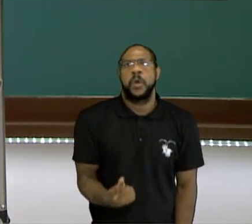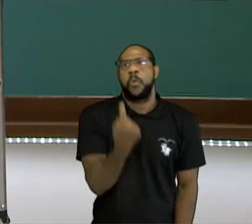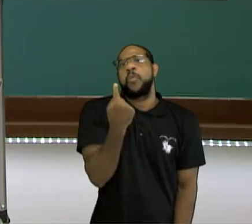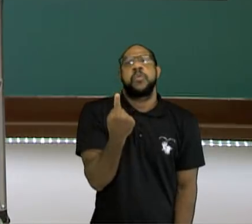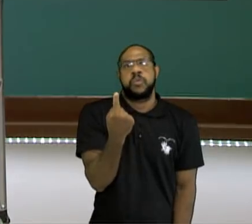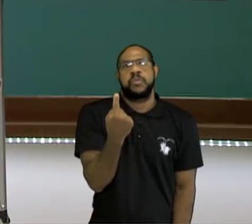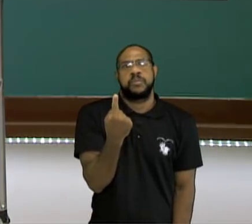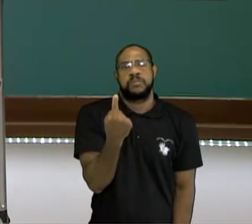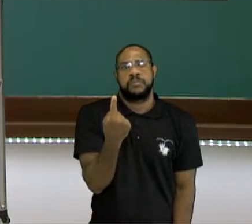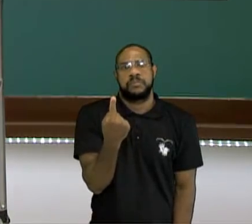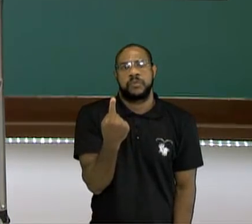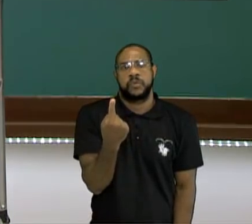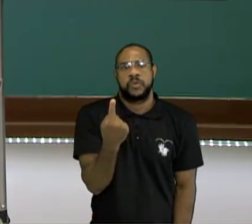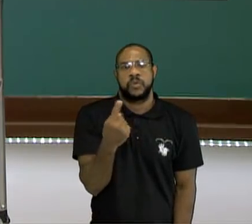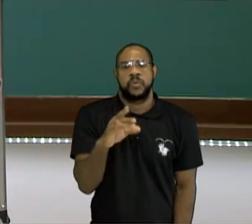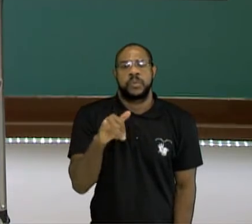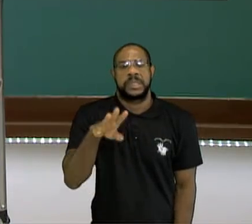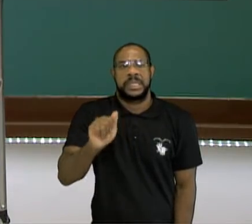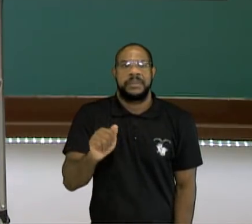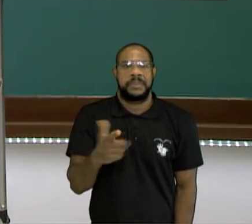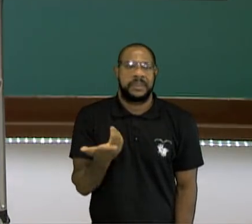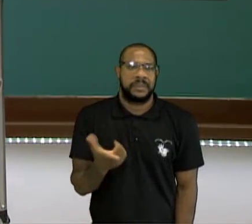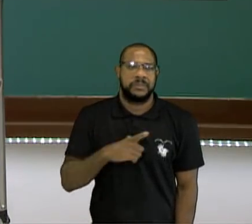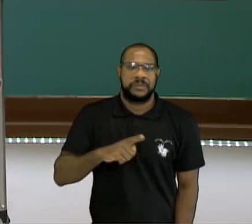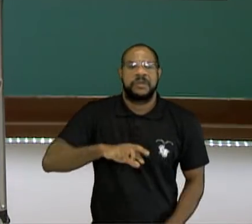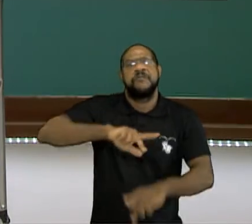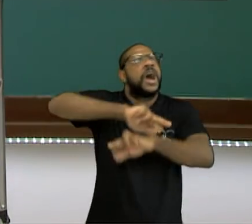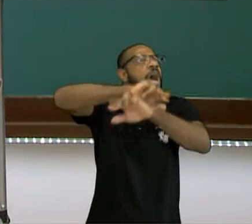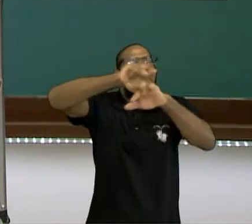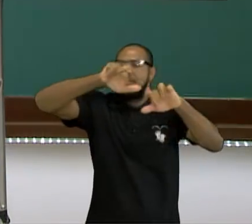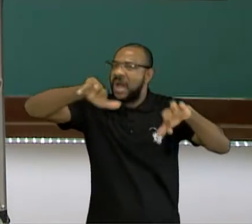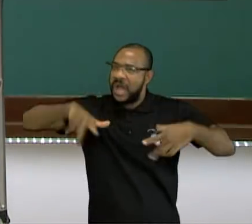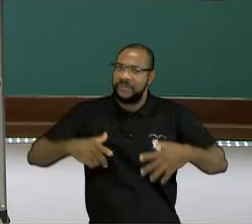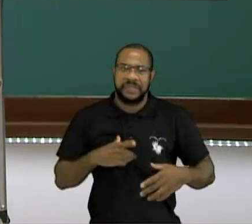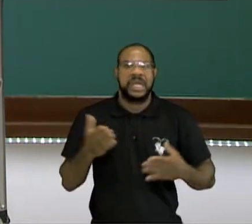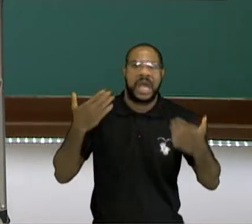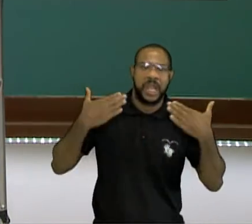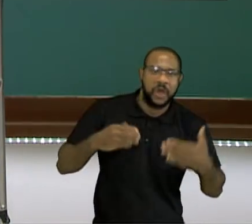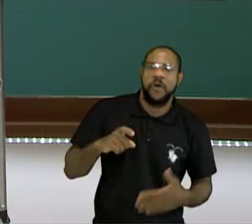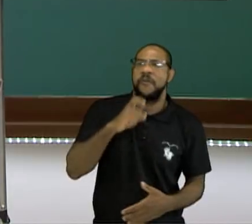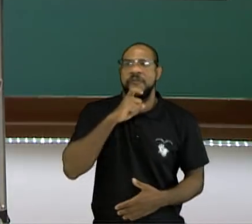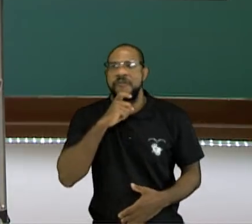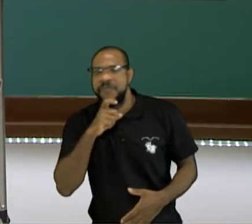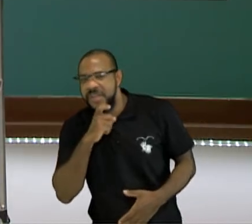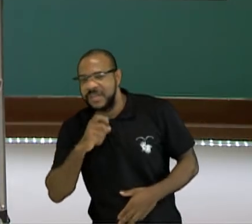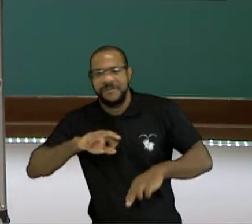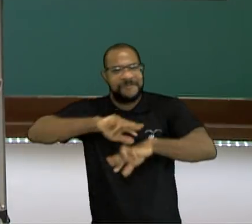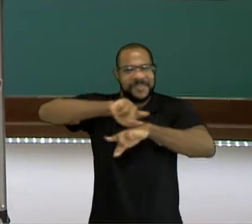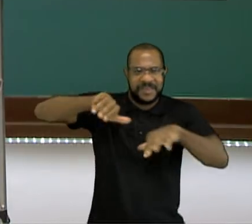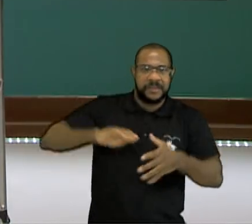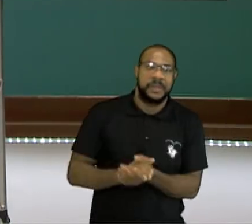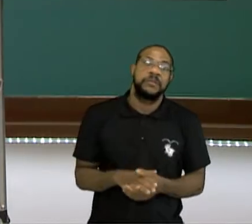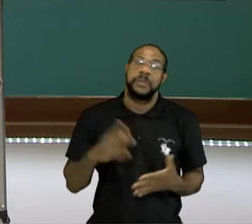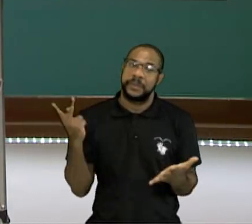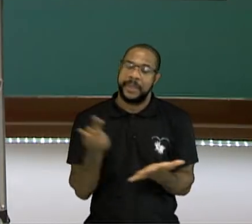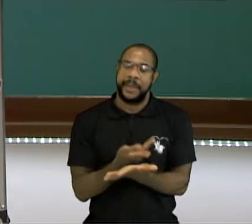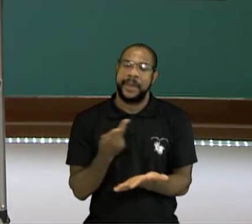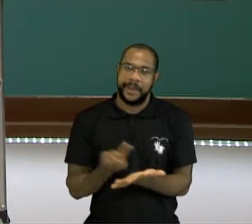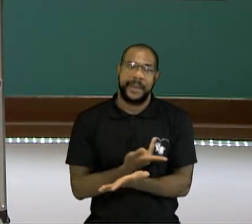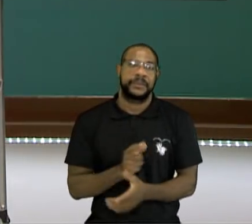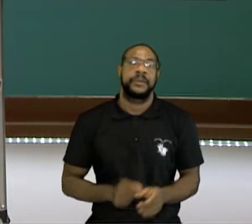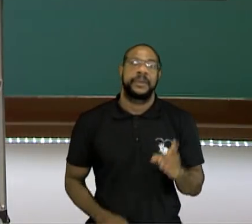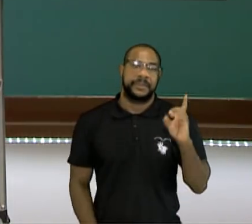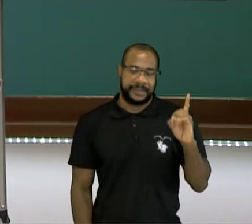no Brasil, nós temos 6 grandes tipos climáticos ali, só para a gente ter uma ideia. Então, a resposta errada ali que vocês tinham que